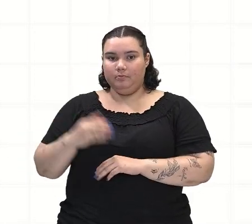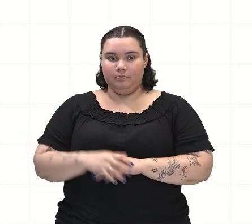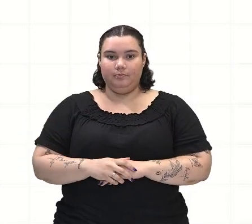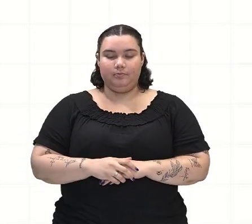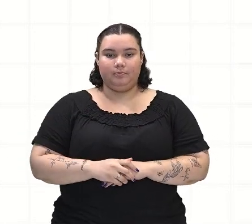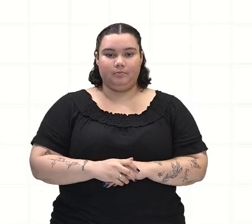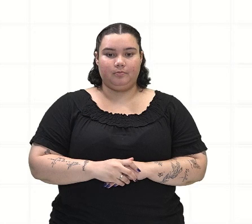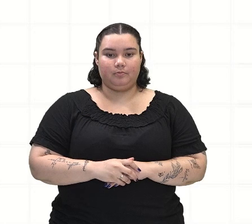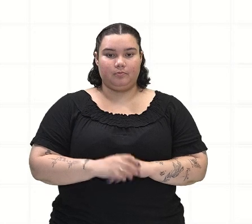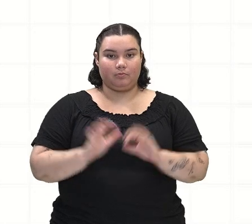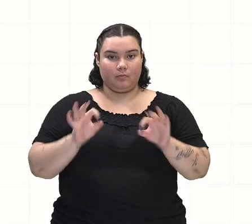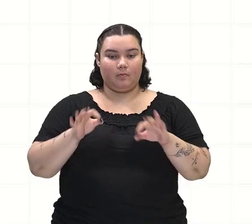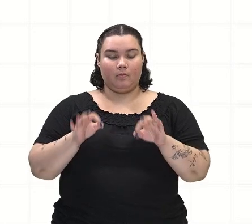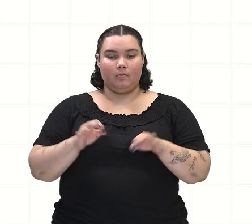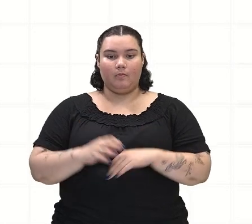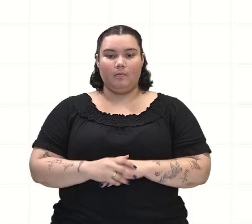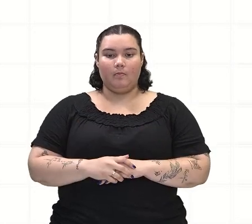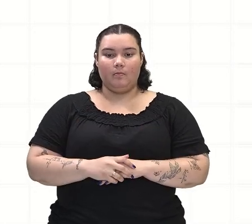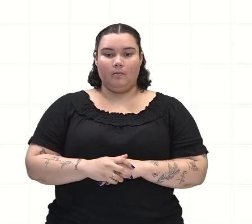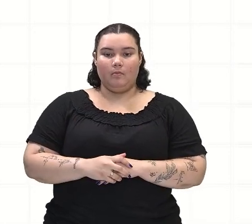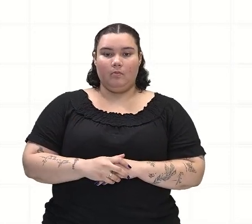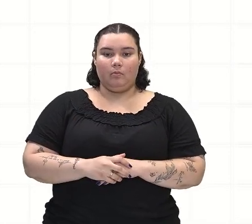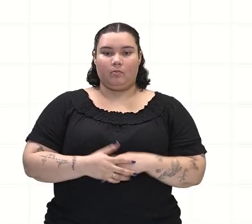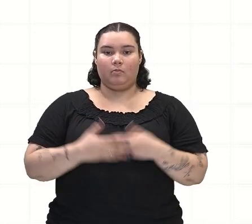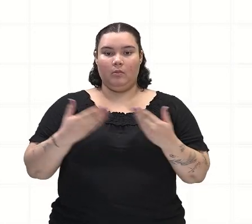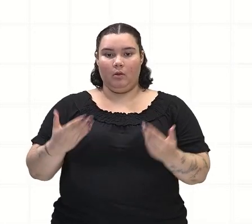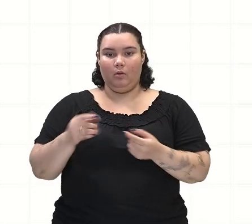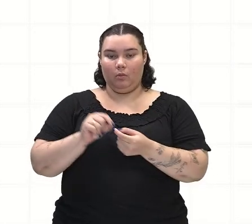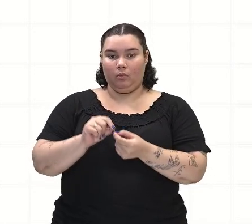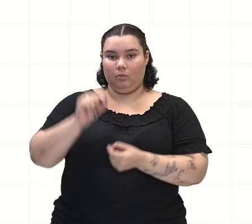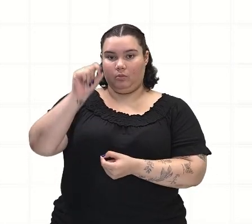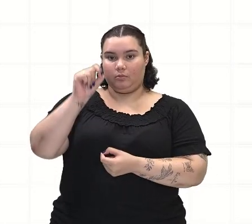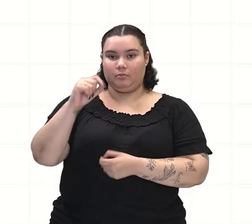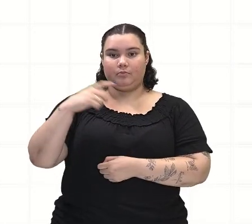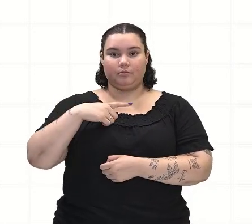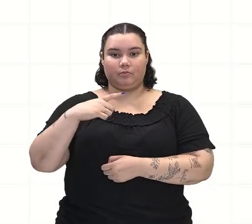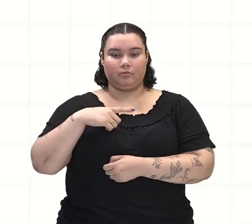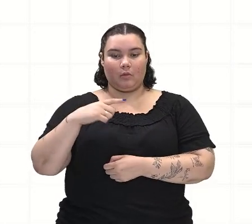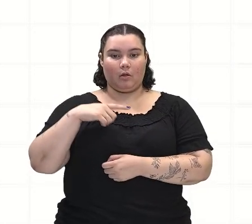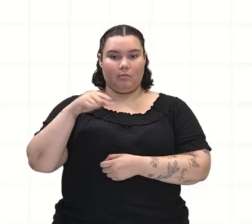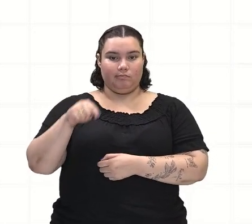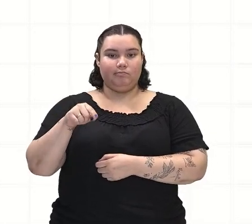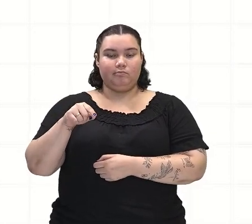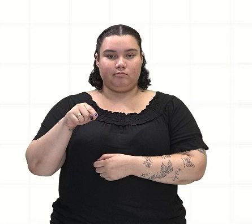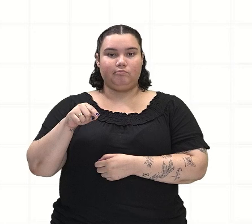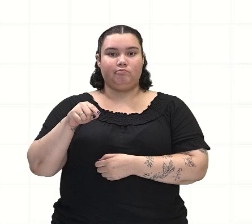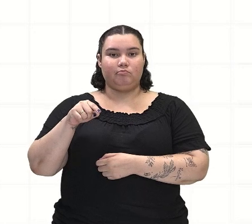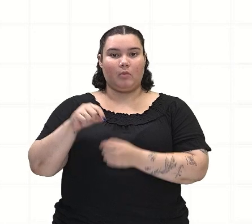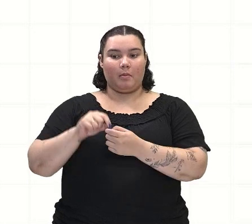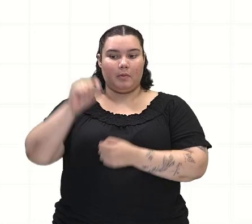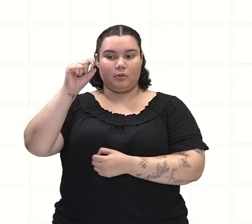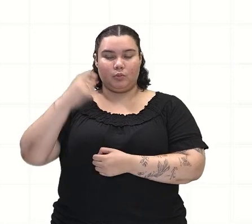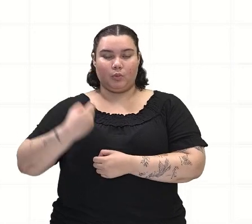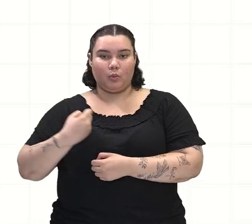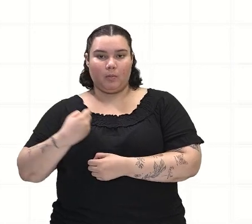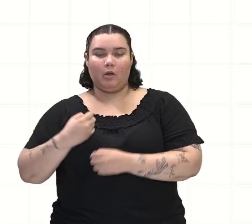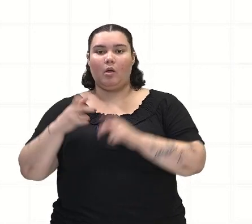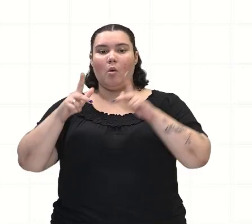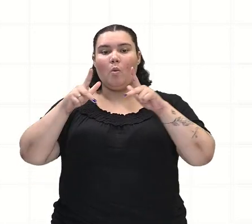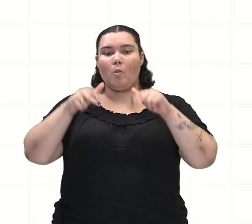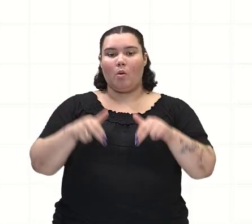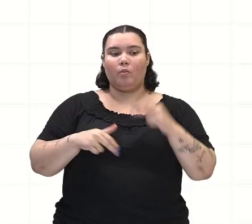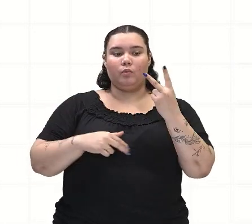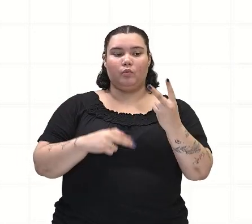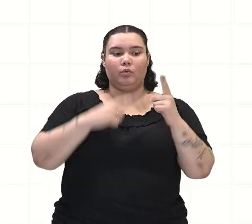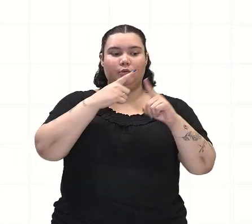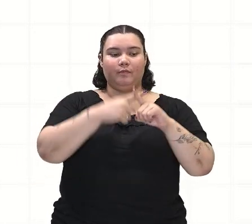outro, né? Então, se a altura tem essa medida, é a mesma coisa que 2 vezes o